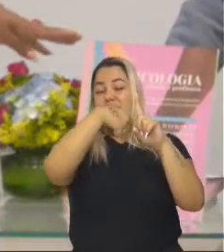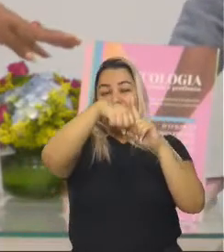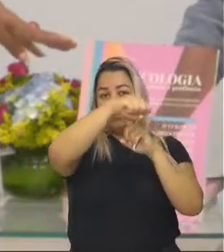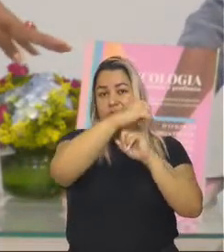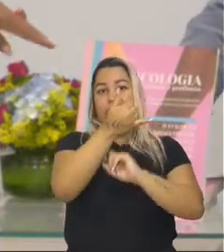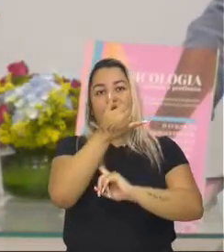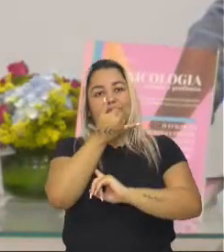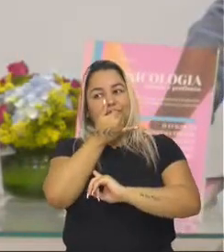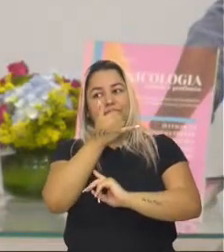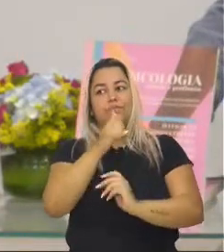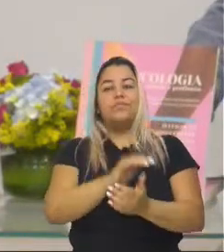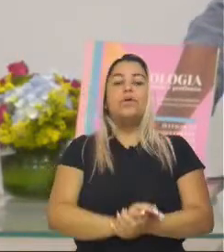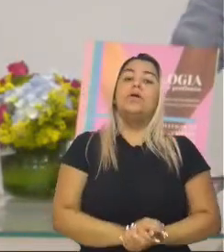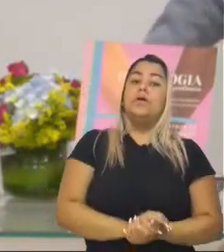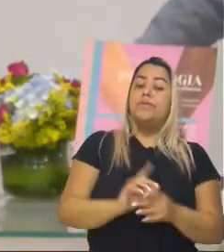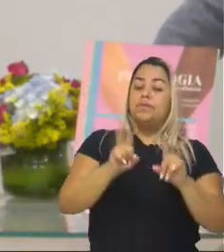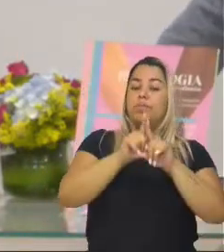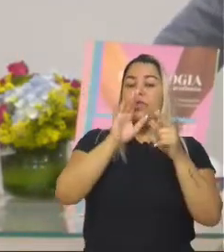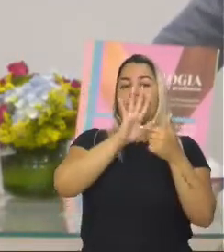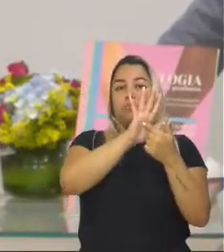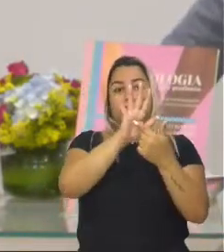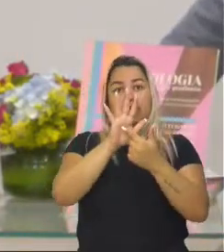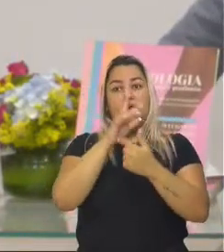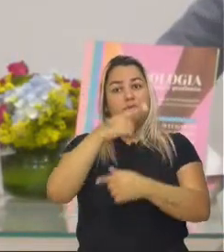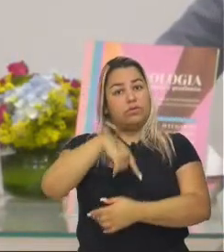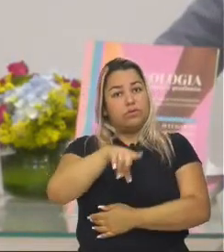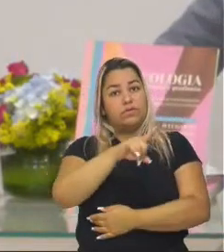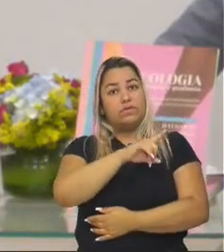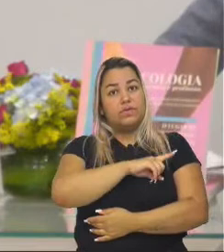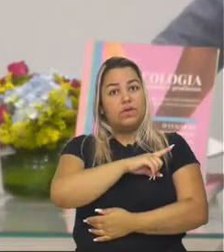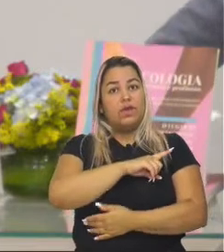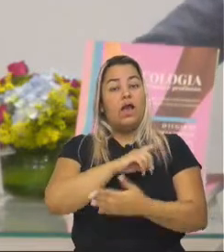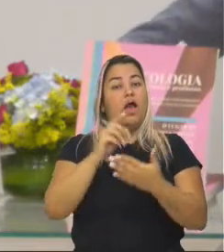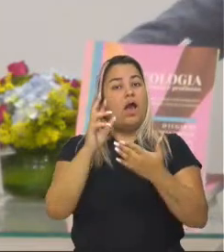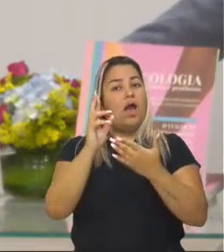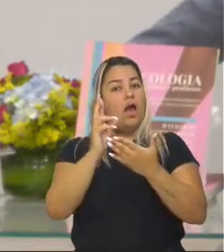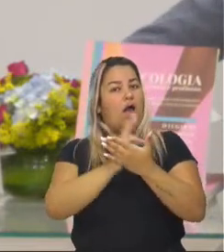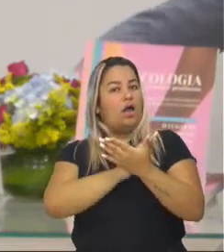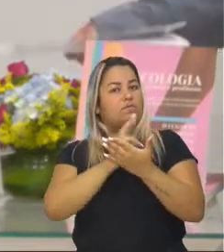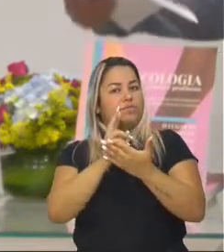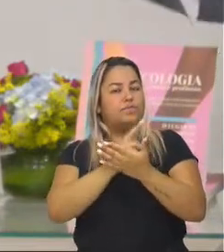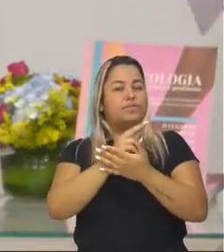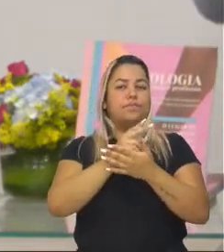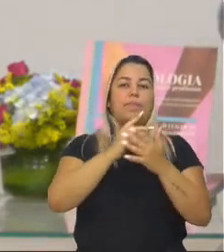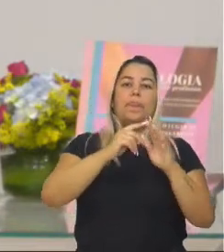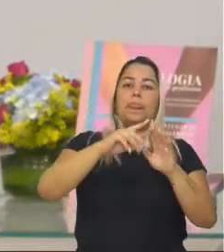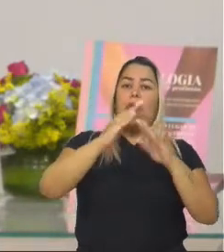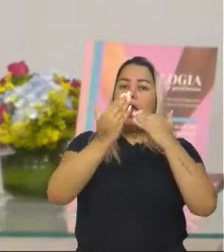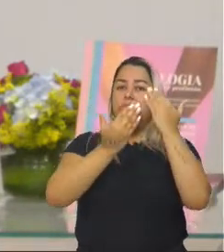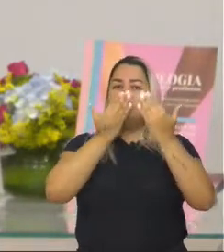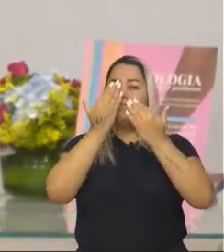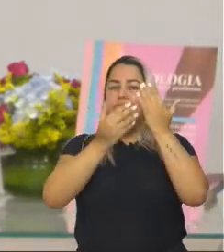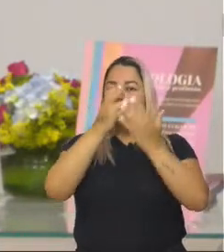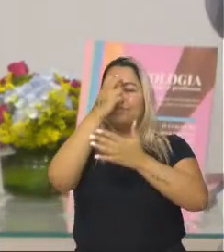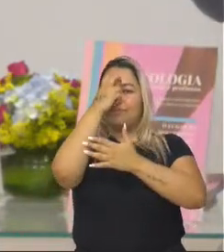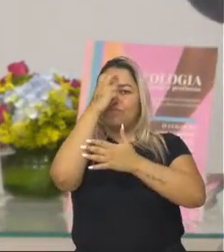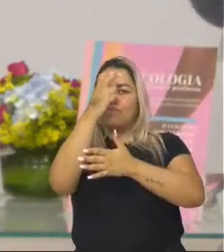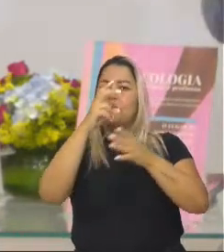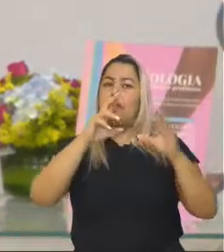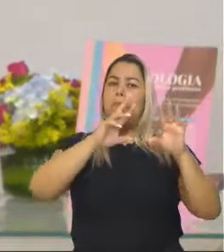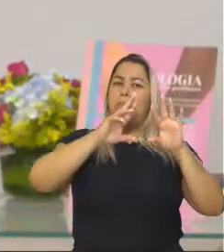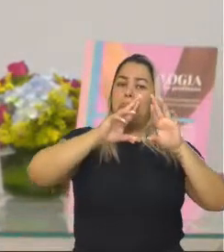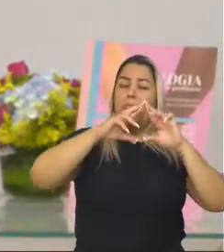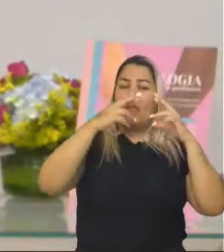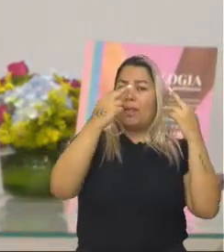que também está aqui em destaque, é a nossa revista Psicologia, Ciência e Profissão, que reúne